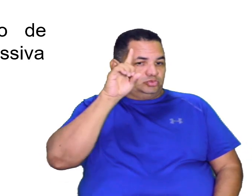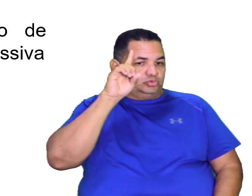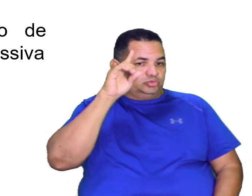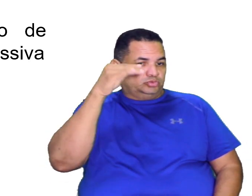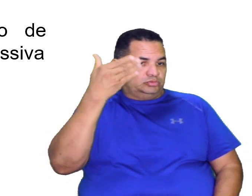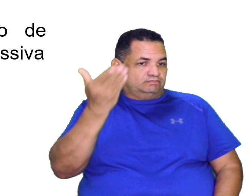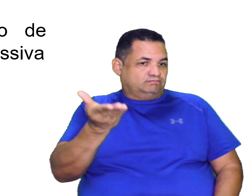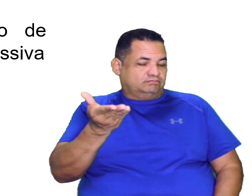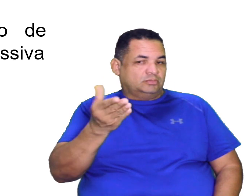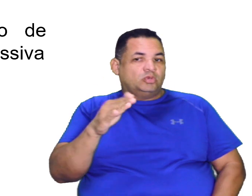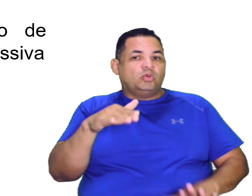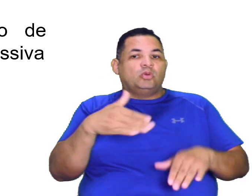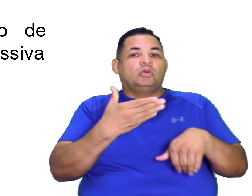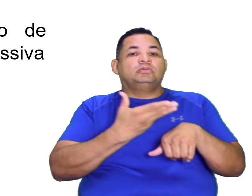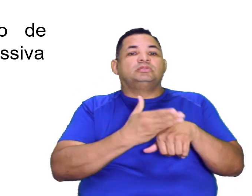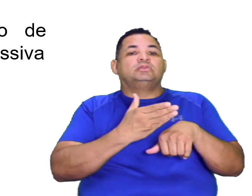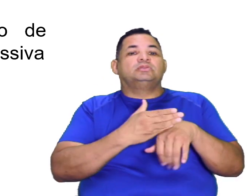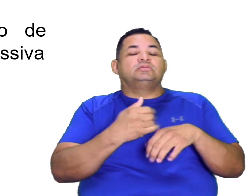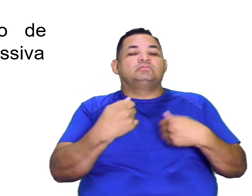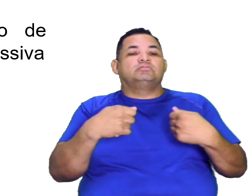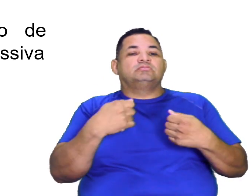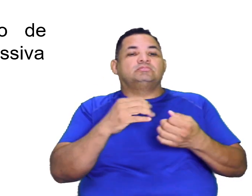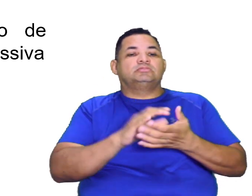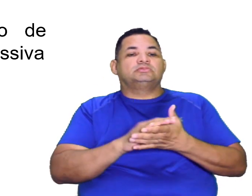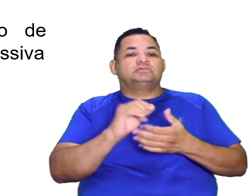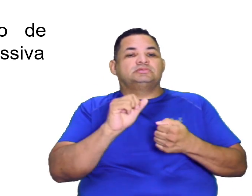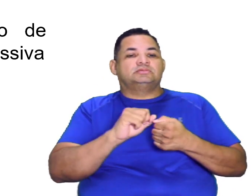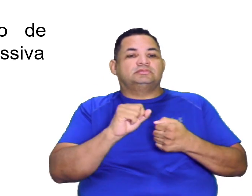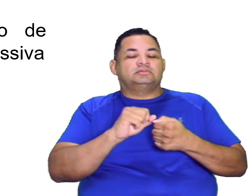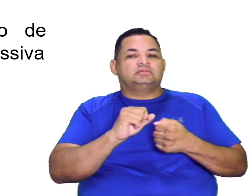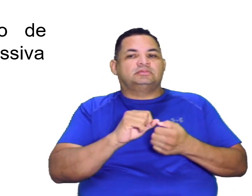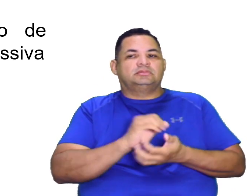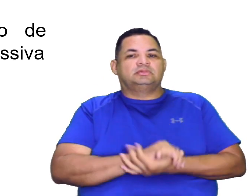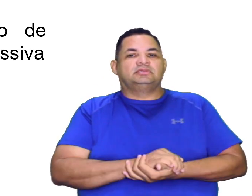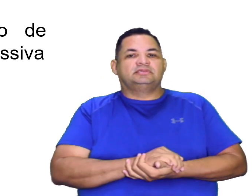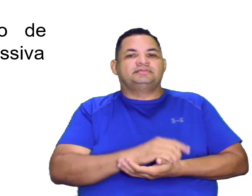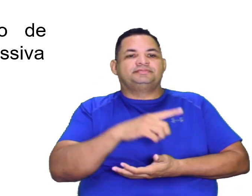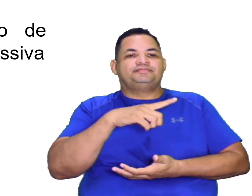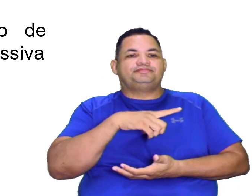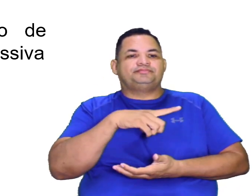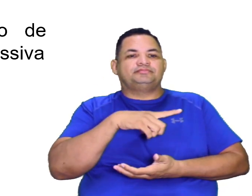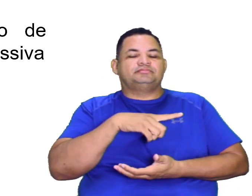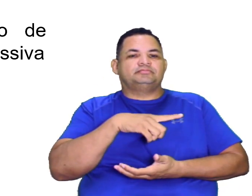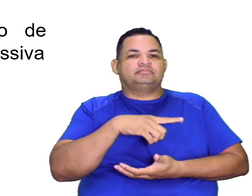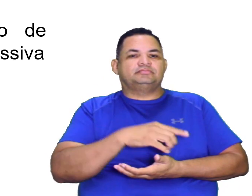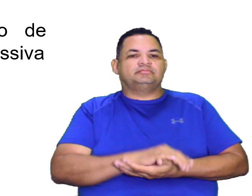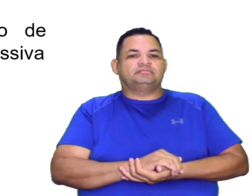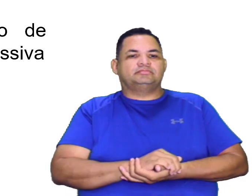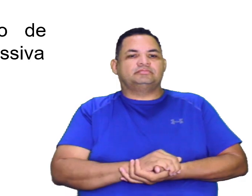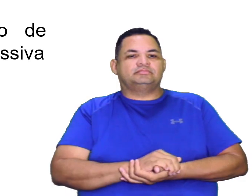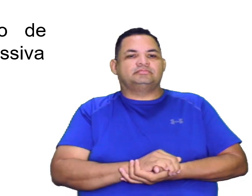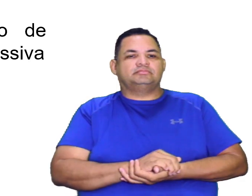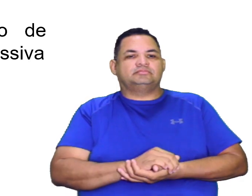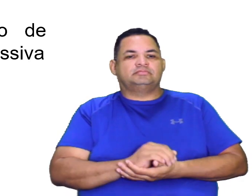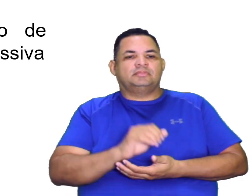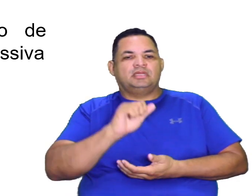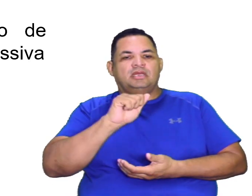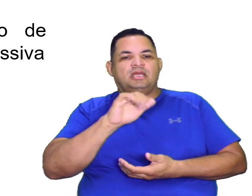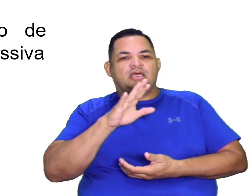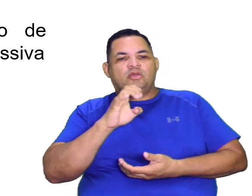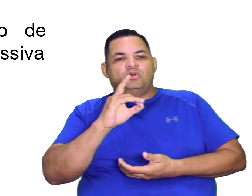tipos de exercícios essas pessoas idosas podem estar se utilizando? Tem atividades aí aeróbicas, de